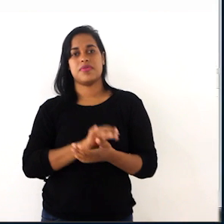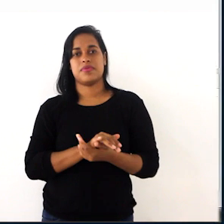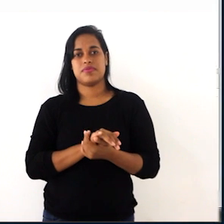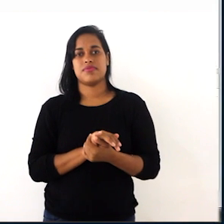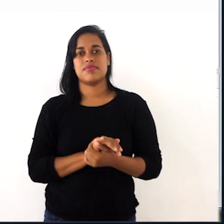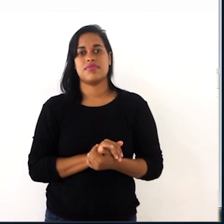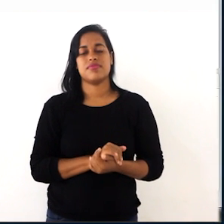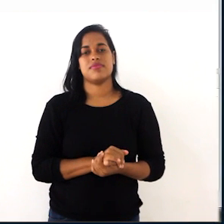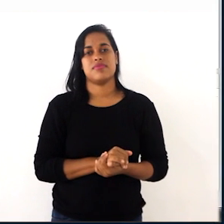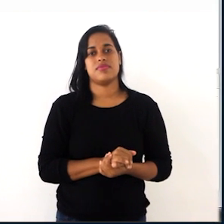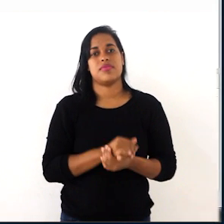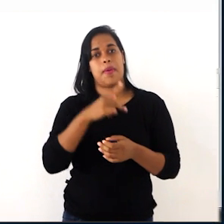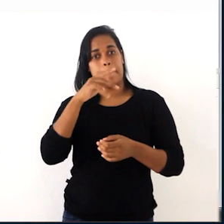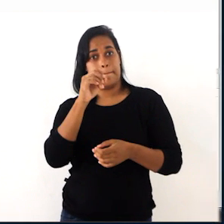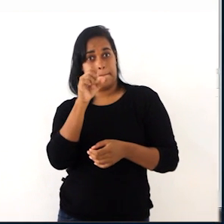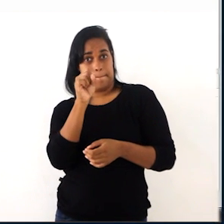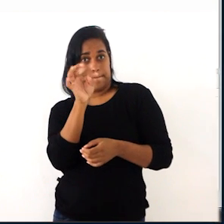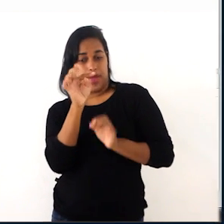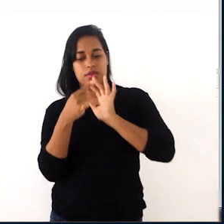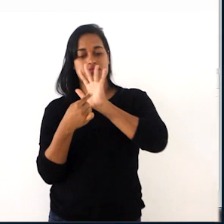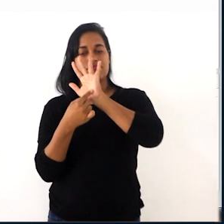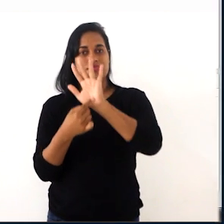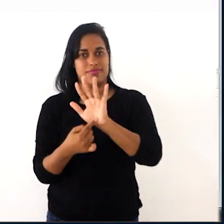string post